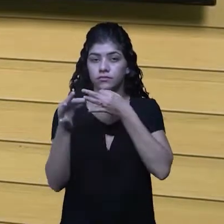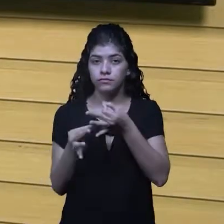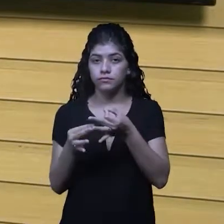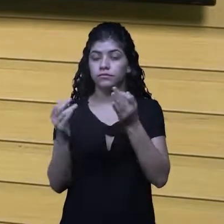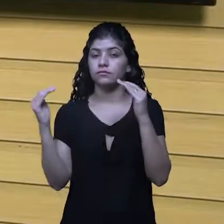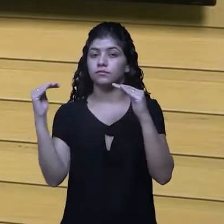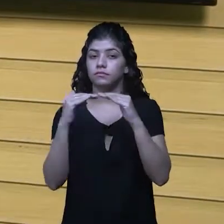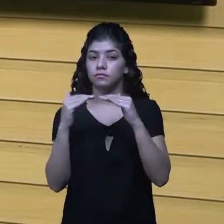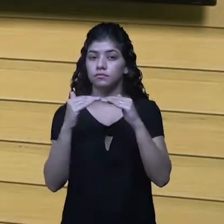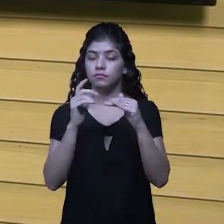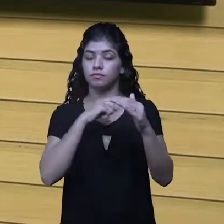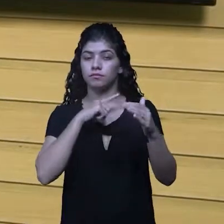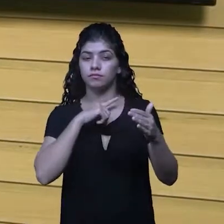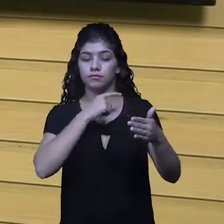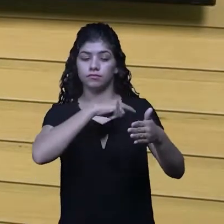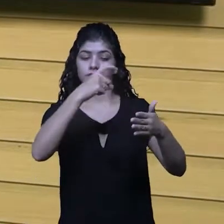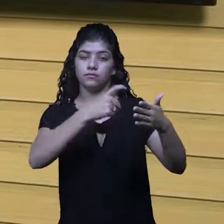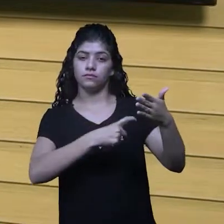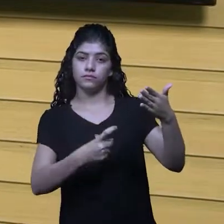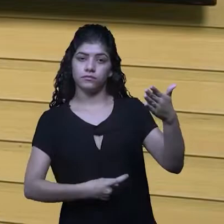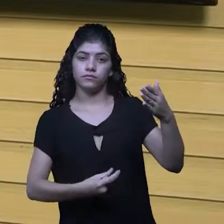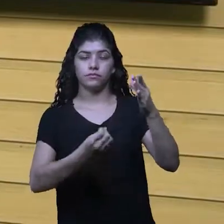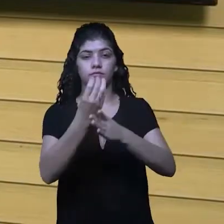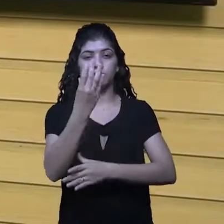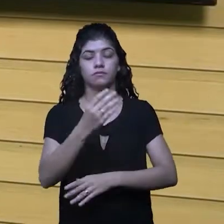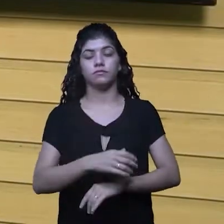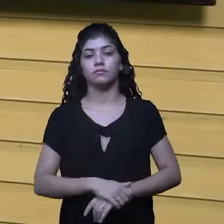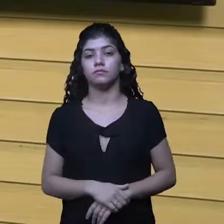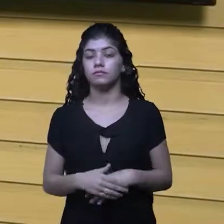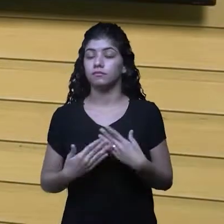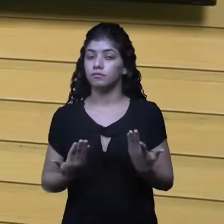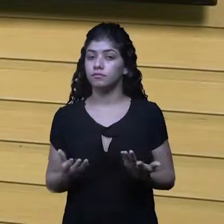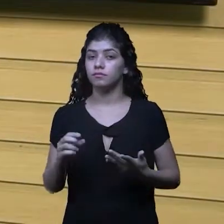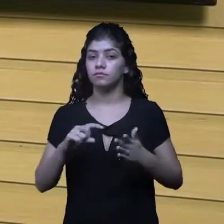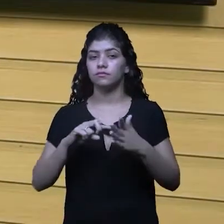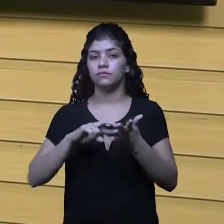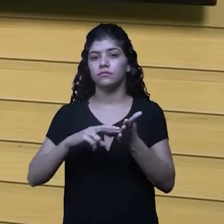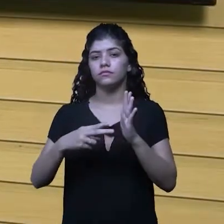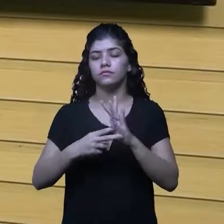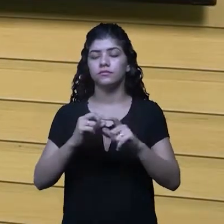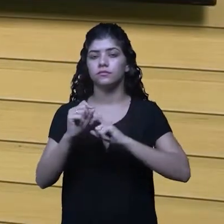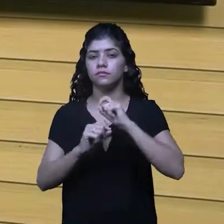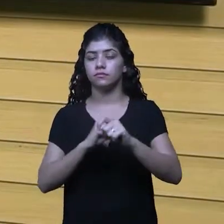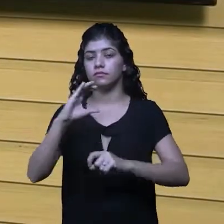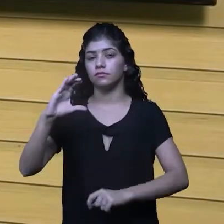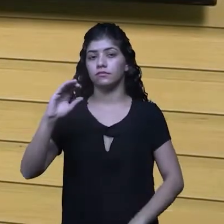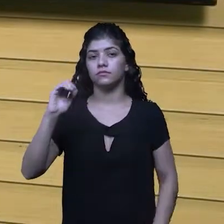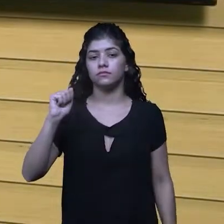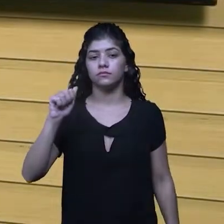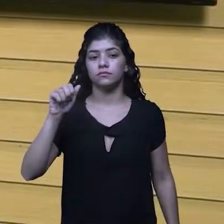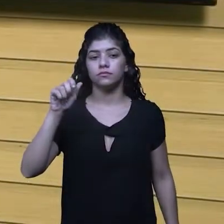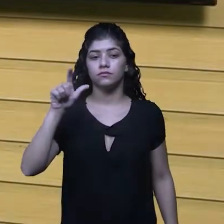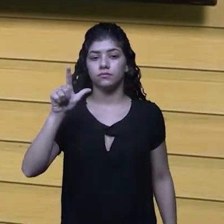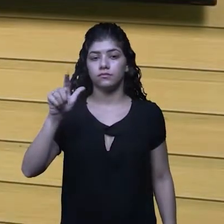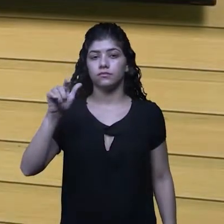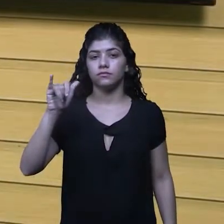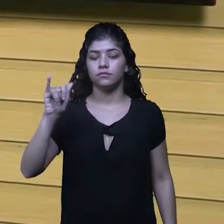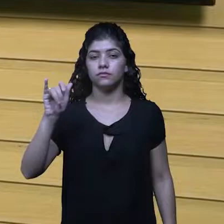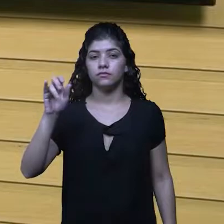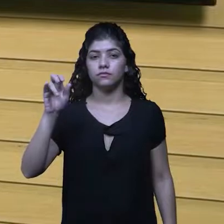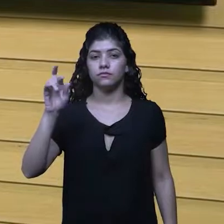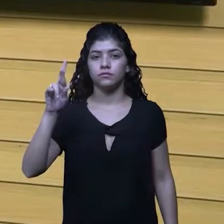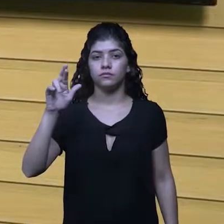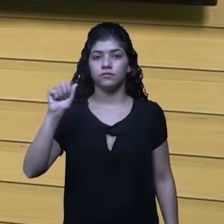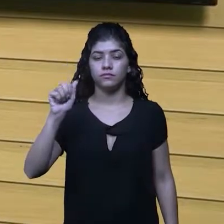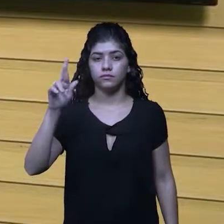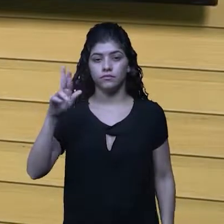indicações feitas pelo fabricante. Ou seja, a calibração é quando você deixa o instrumento próprio para